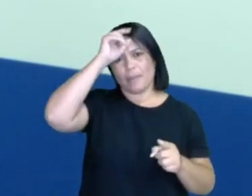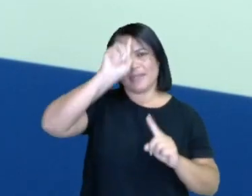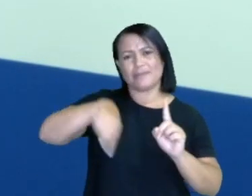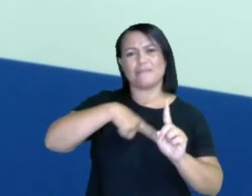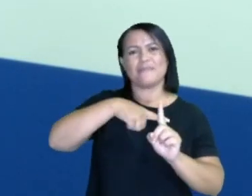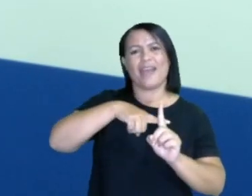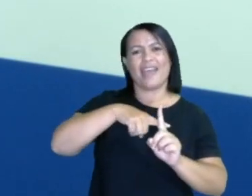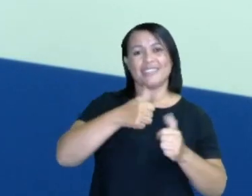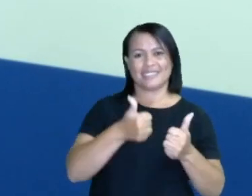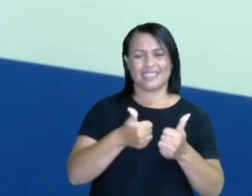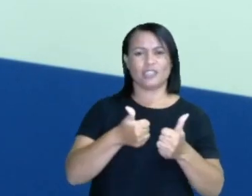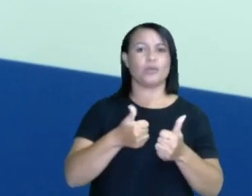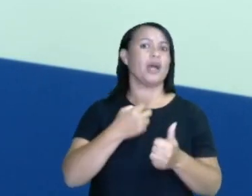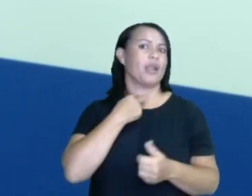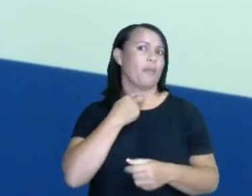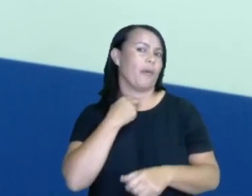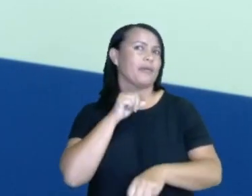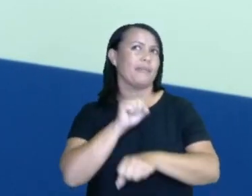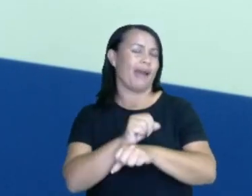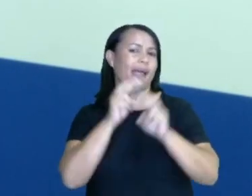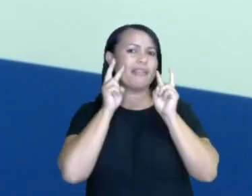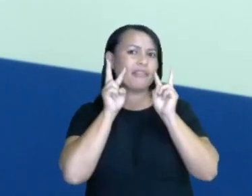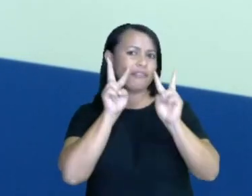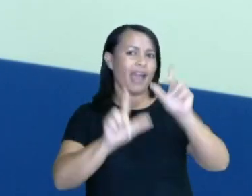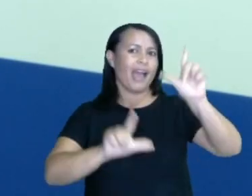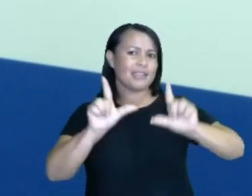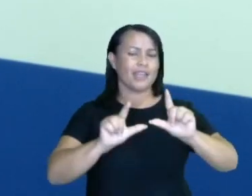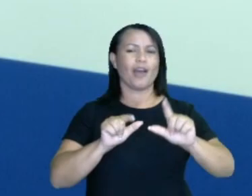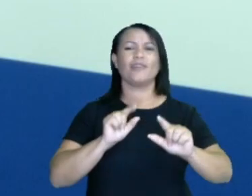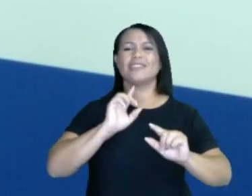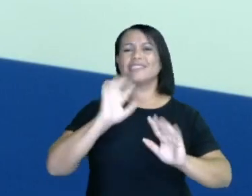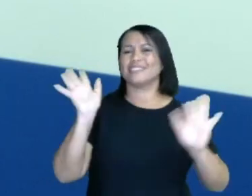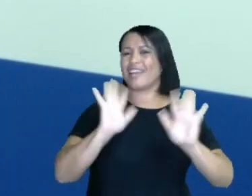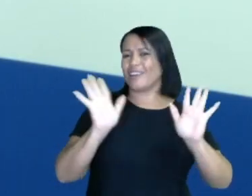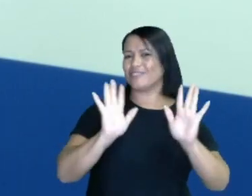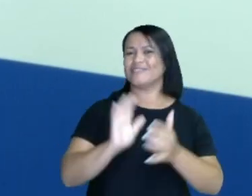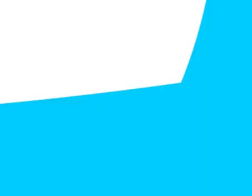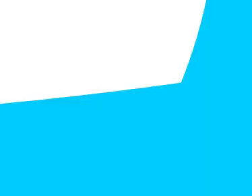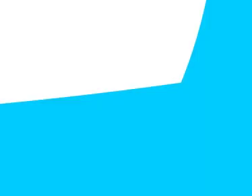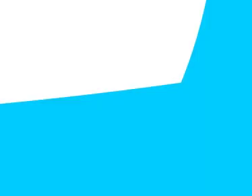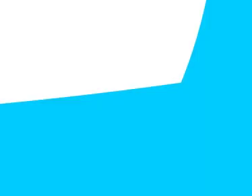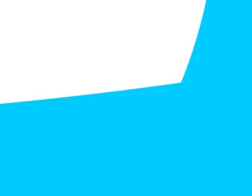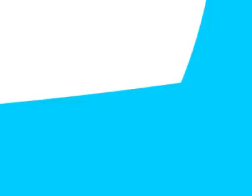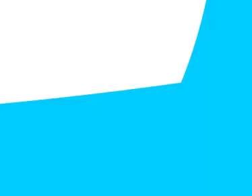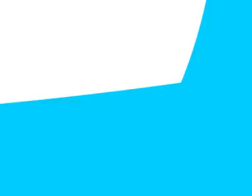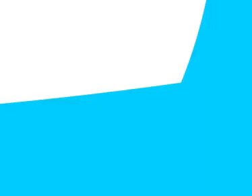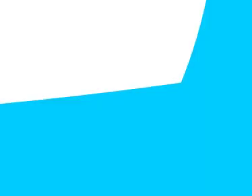mais. Não deixe de assistir e até a próxima. Tchau!